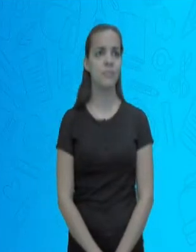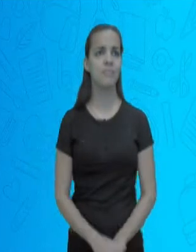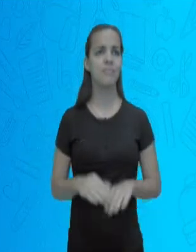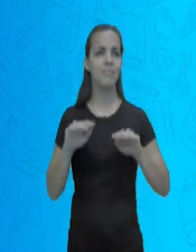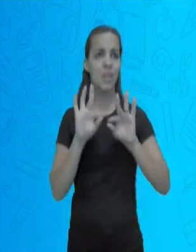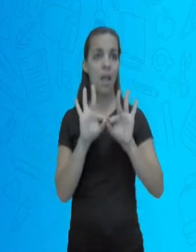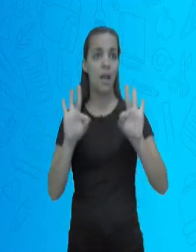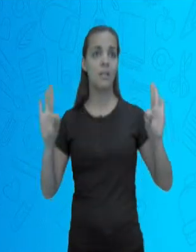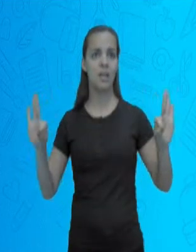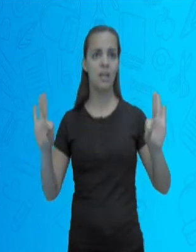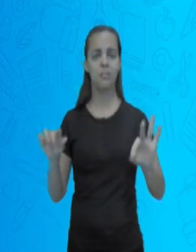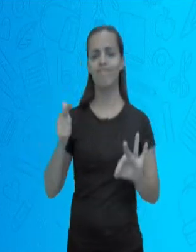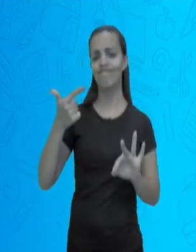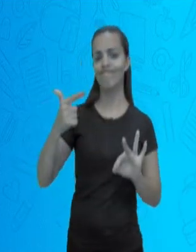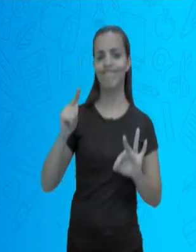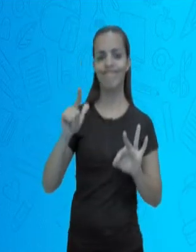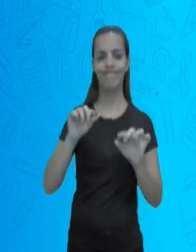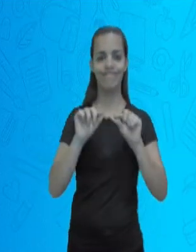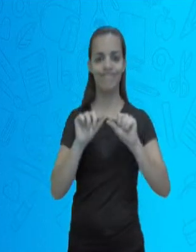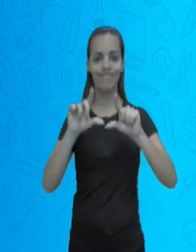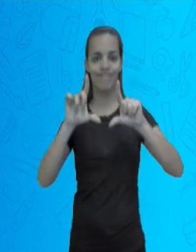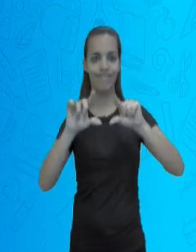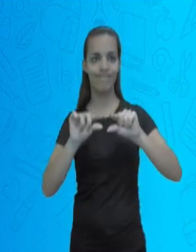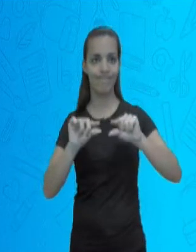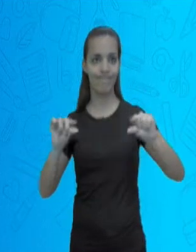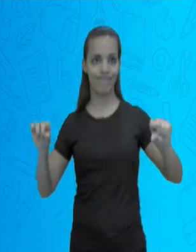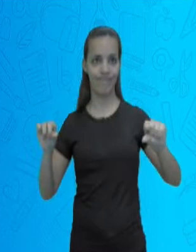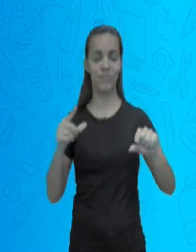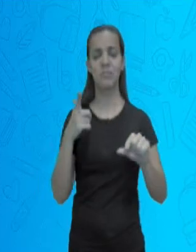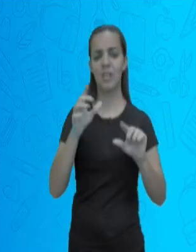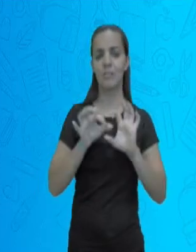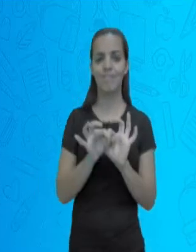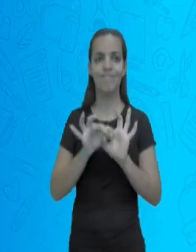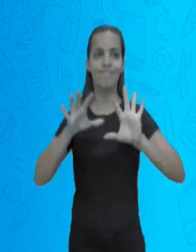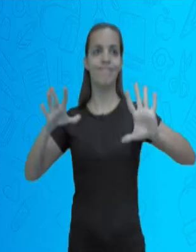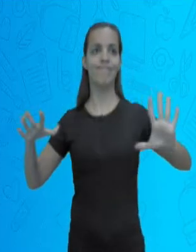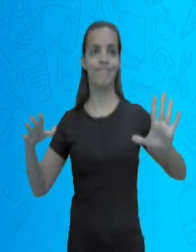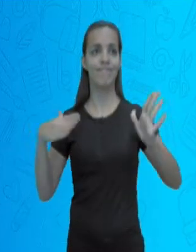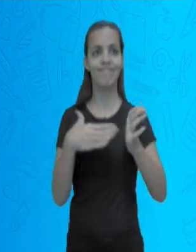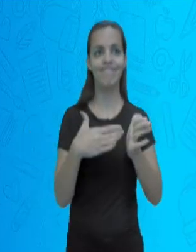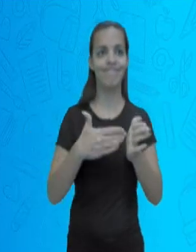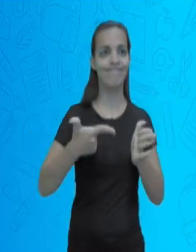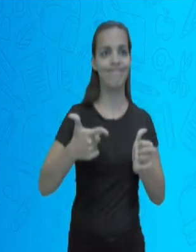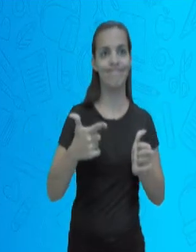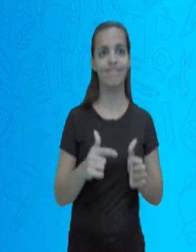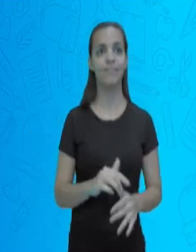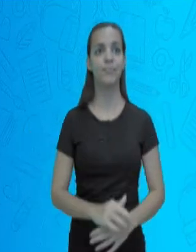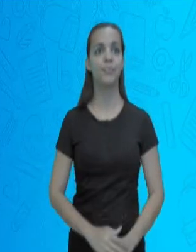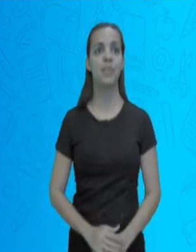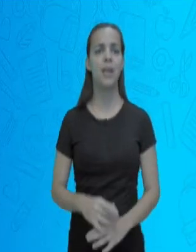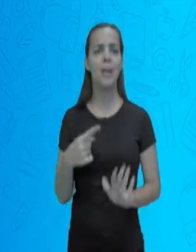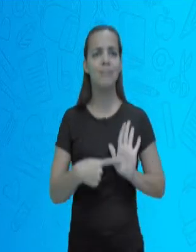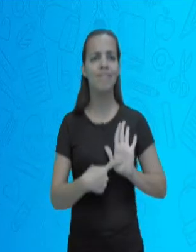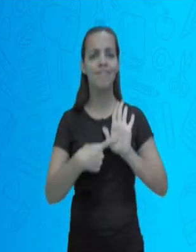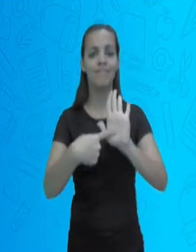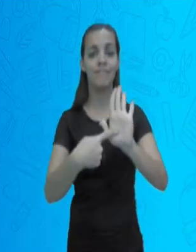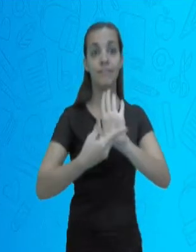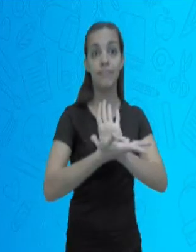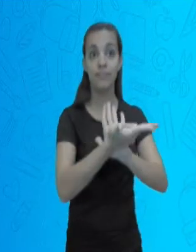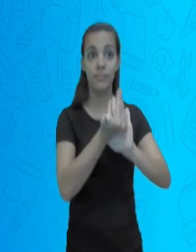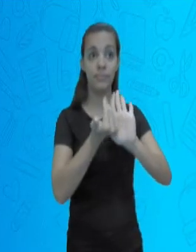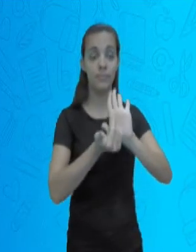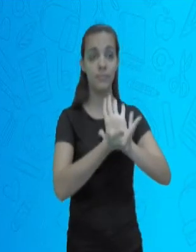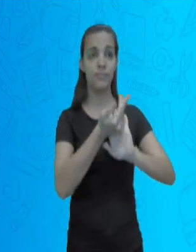As retas não têm espessura e são ilimitadas nos 2 sentidos. Por isso, para